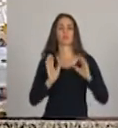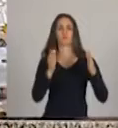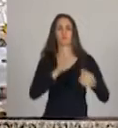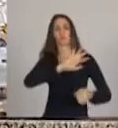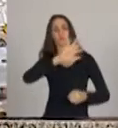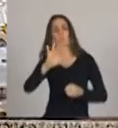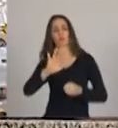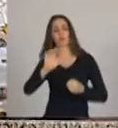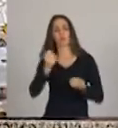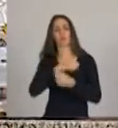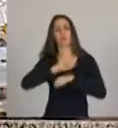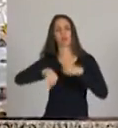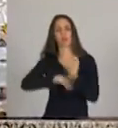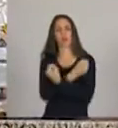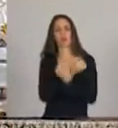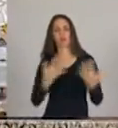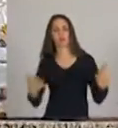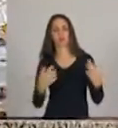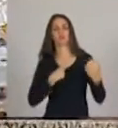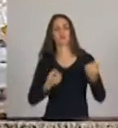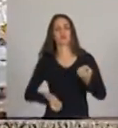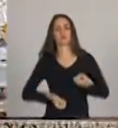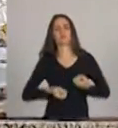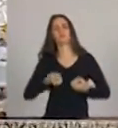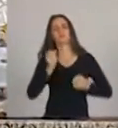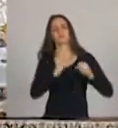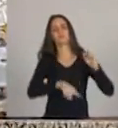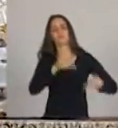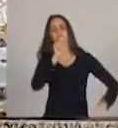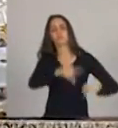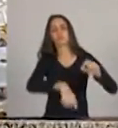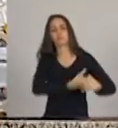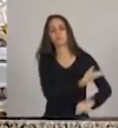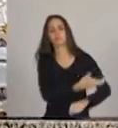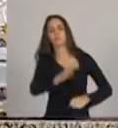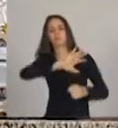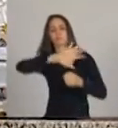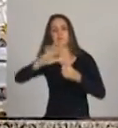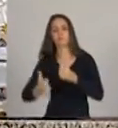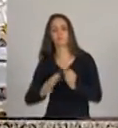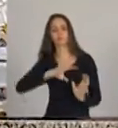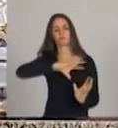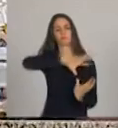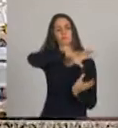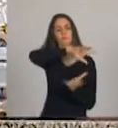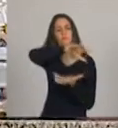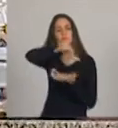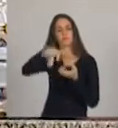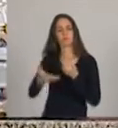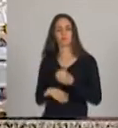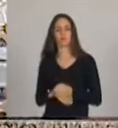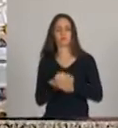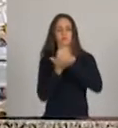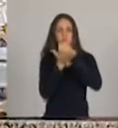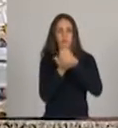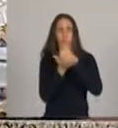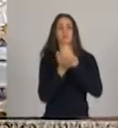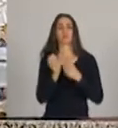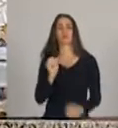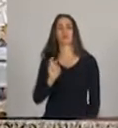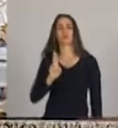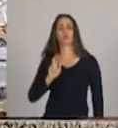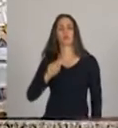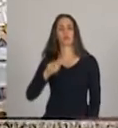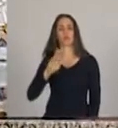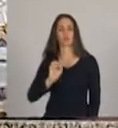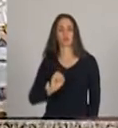agroecologia, produção orgânica e de extrativismo sustentável orgânico e da outras providências. Publicado no Análise